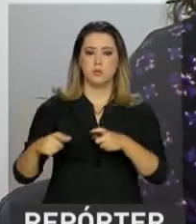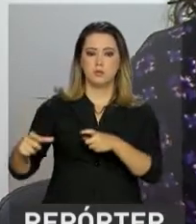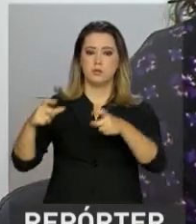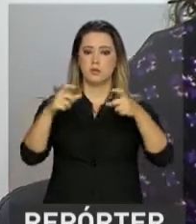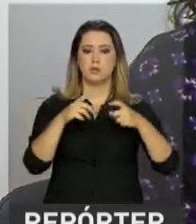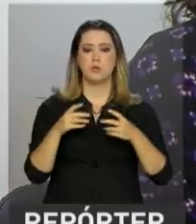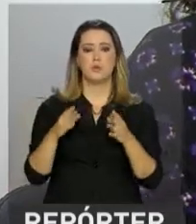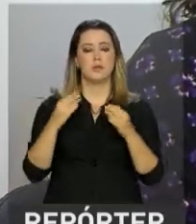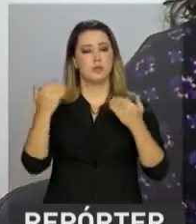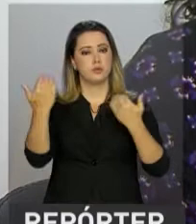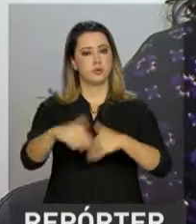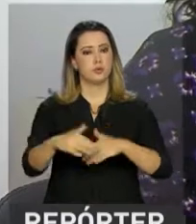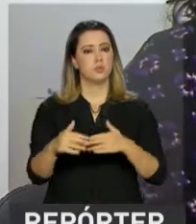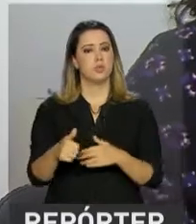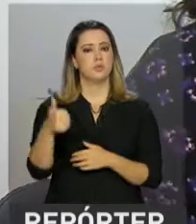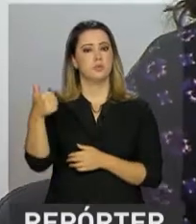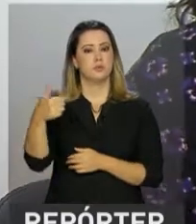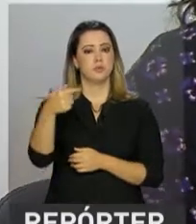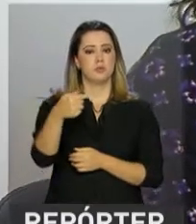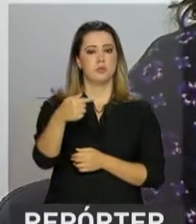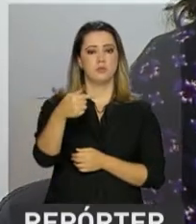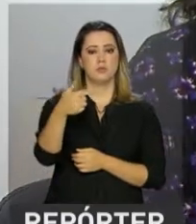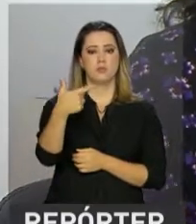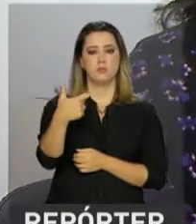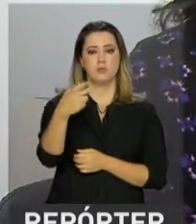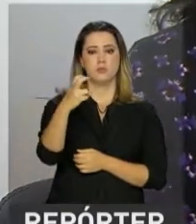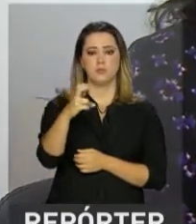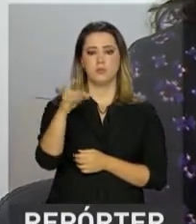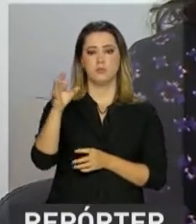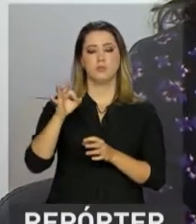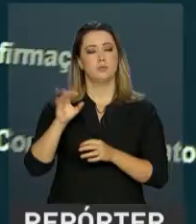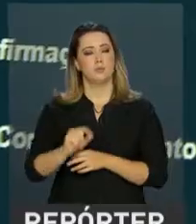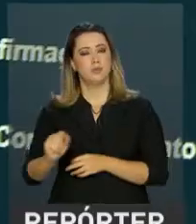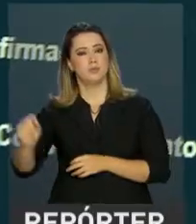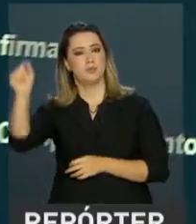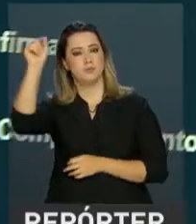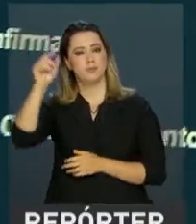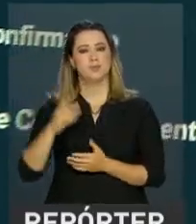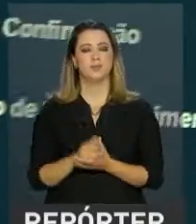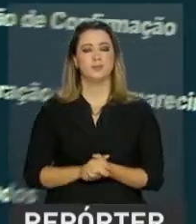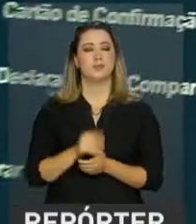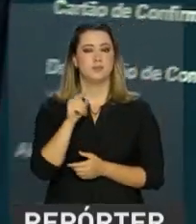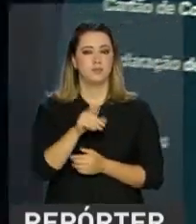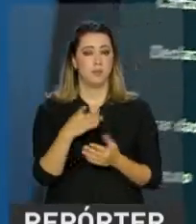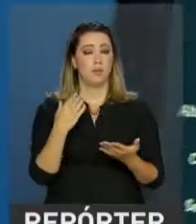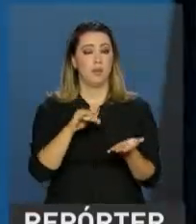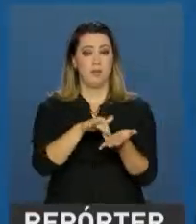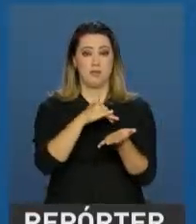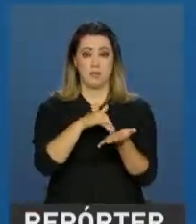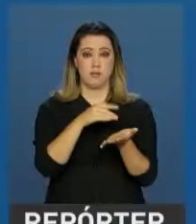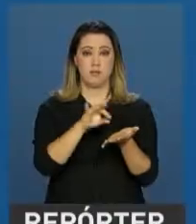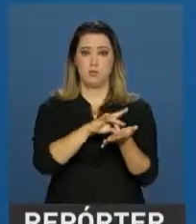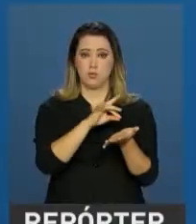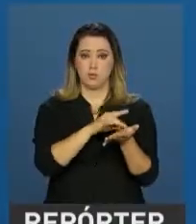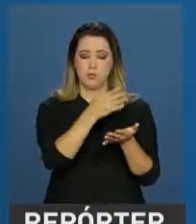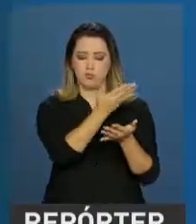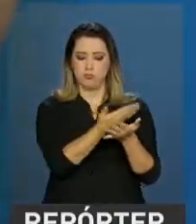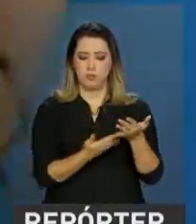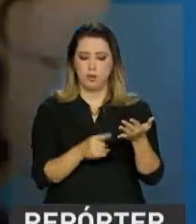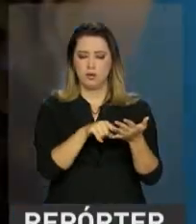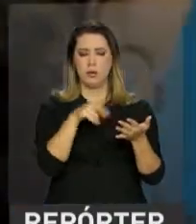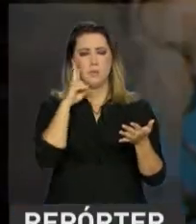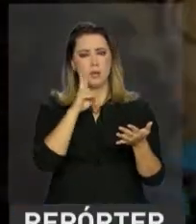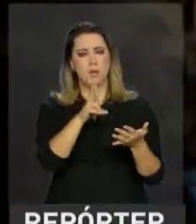de prova em 1725 cidades o cartão de confirmação também traz os pedidos de